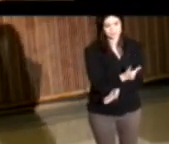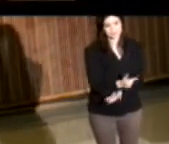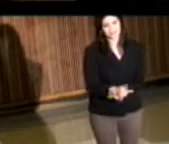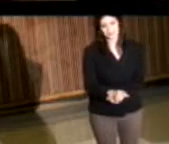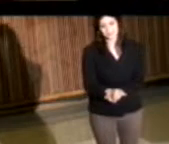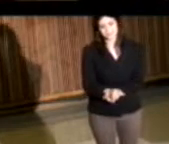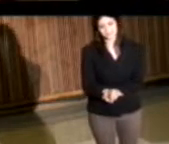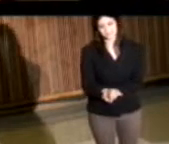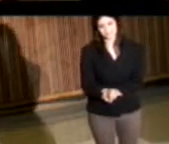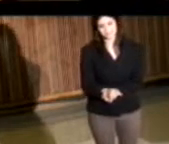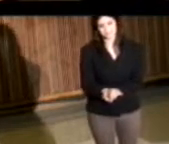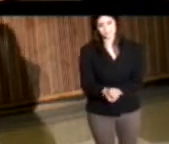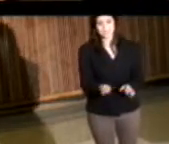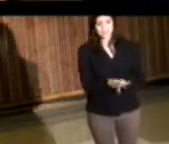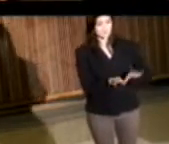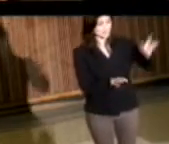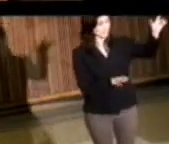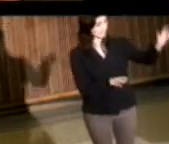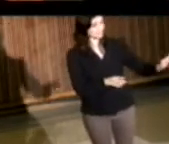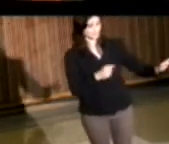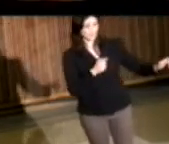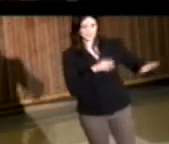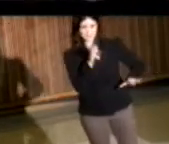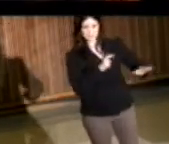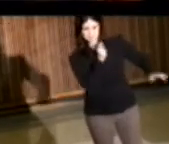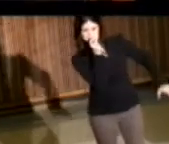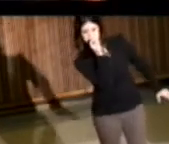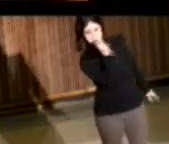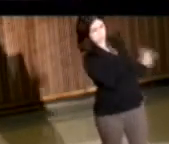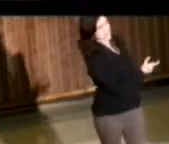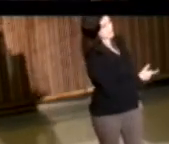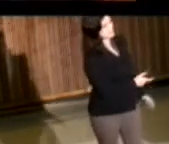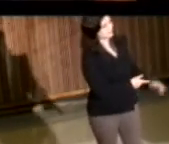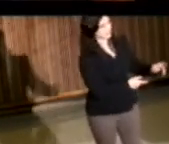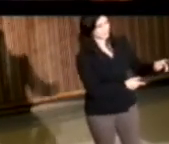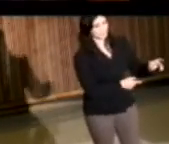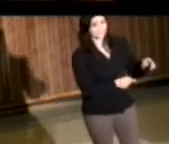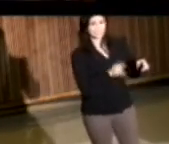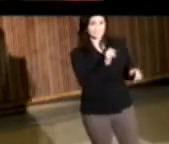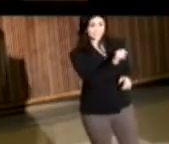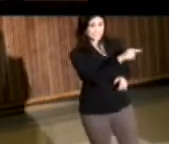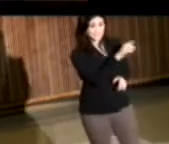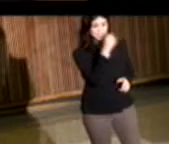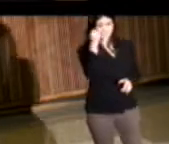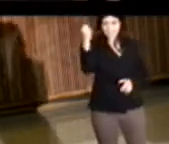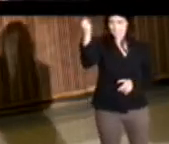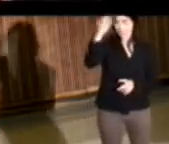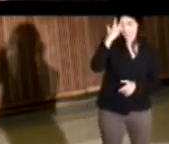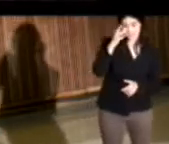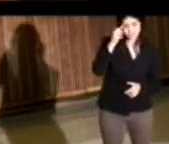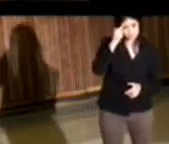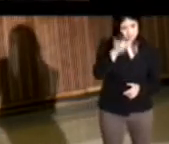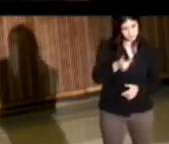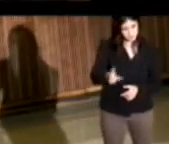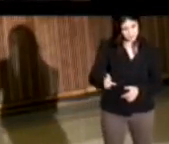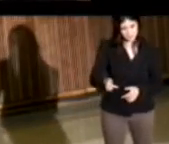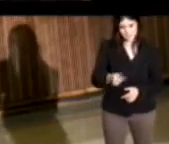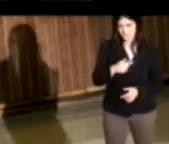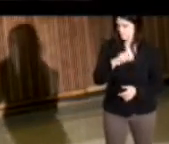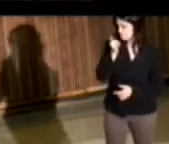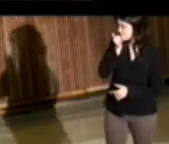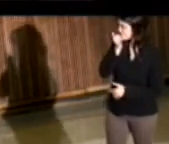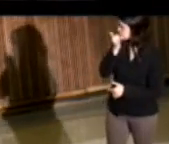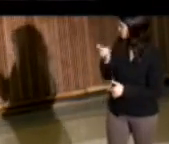me perdoar. Isso vale para minha casa, para minha família, vale para tudo, queridos. A gente